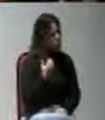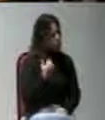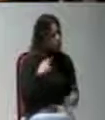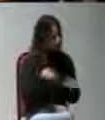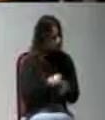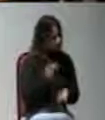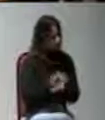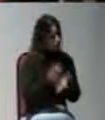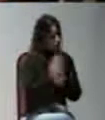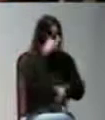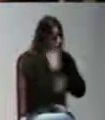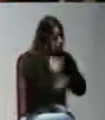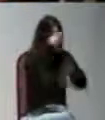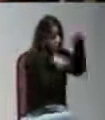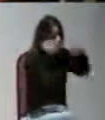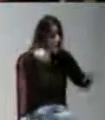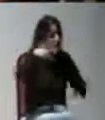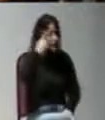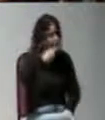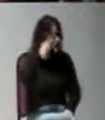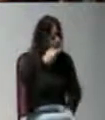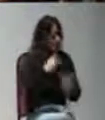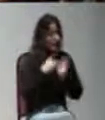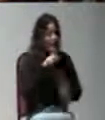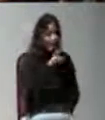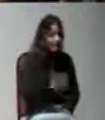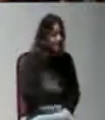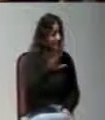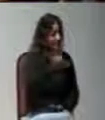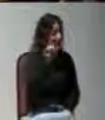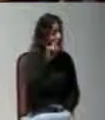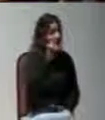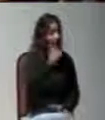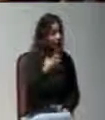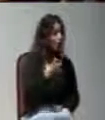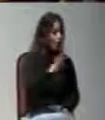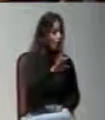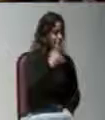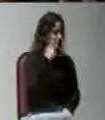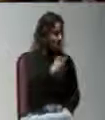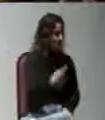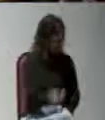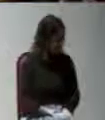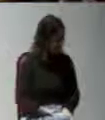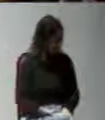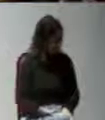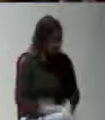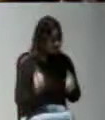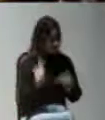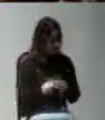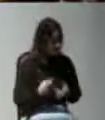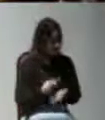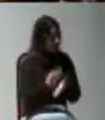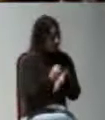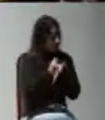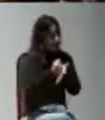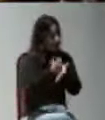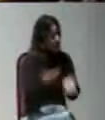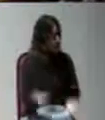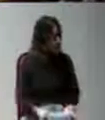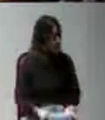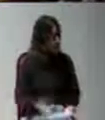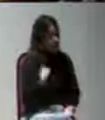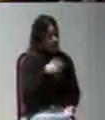políticos que representam a negação daquilo que seriam seus próprios interesses. A resposta a esta